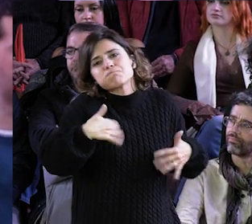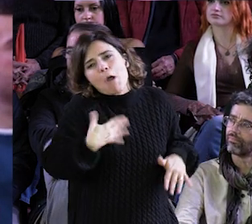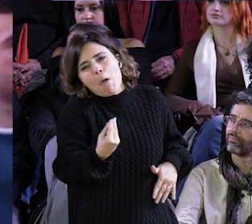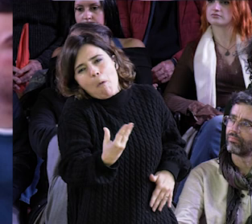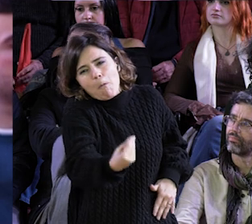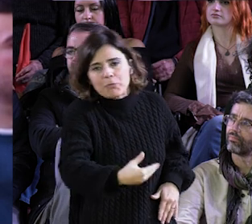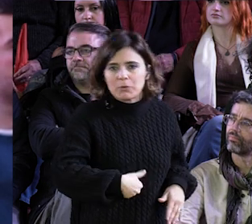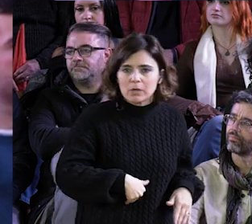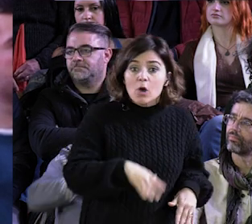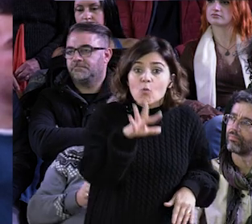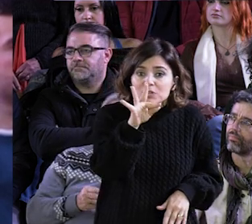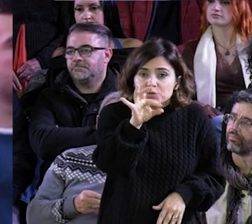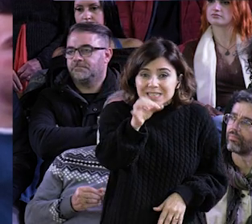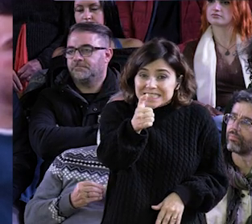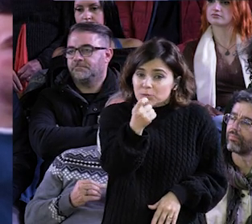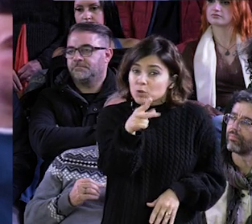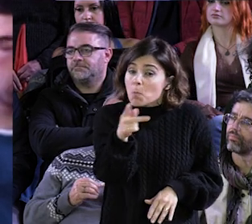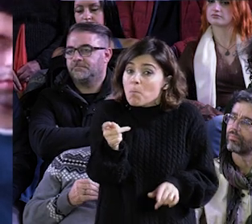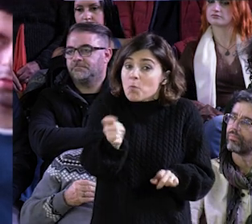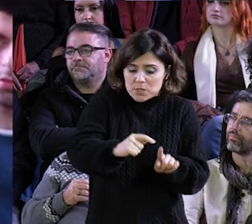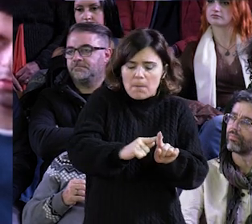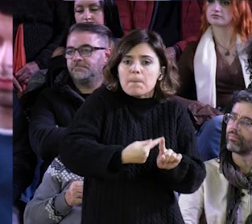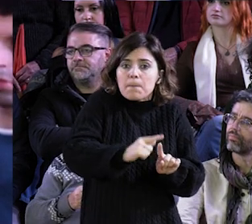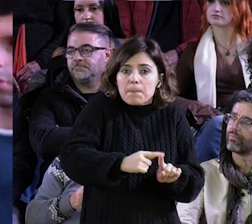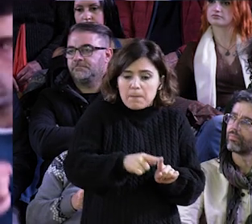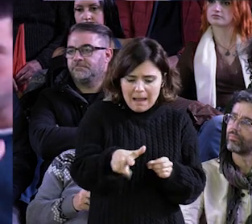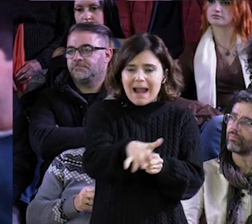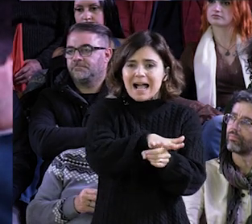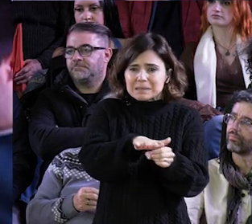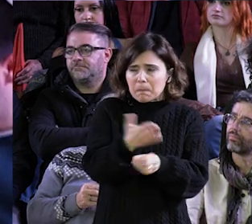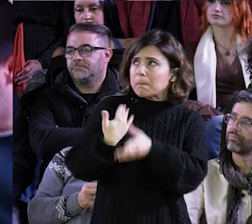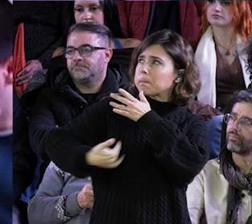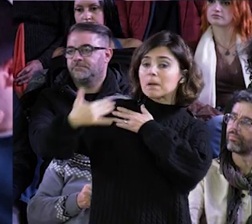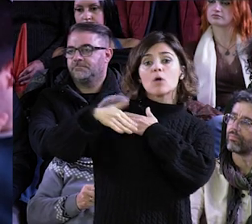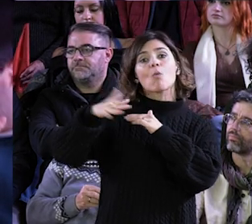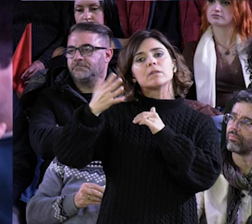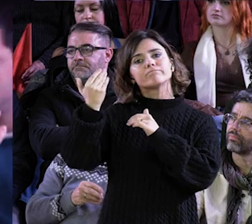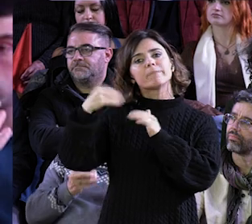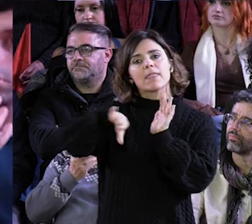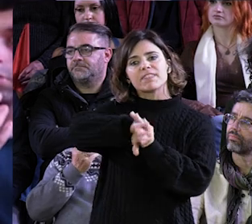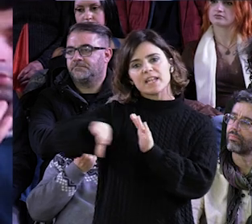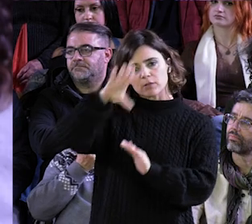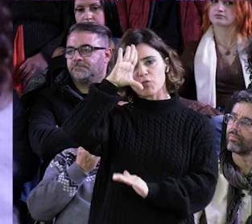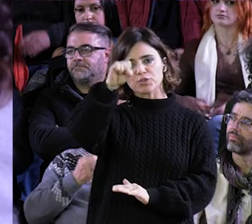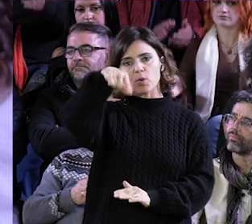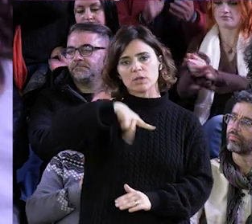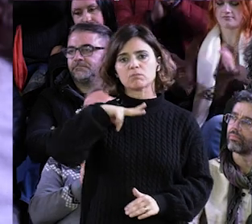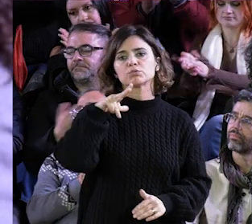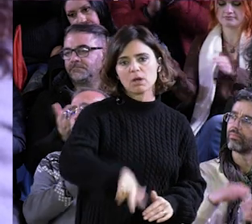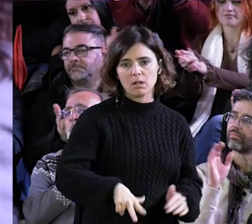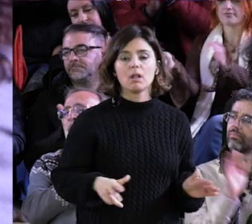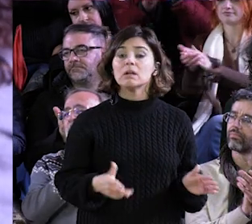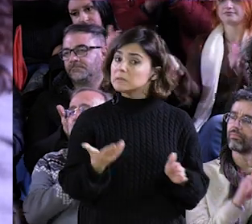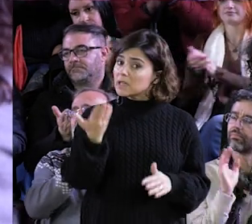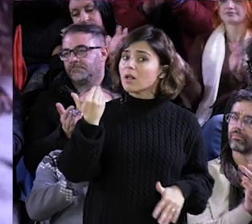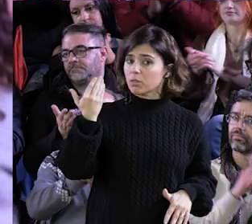possibilidades. 485 euros por mês era a realidade dos tempos em que a direita governou este país. E na